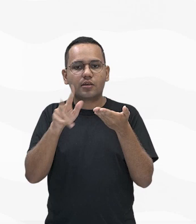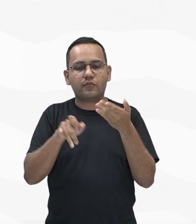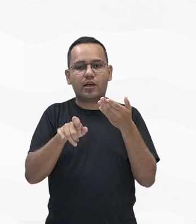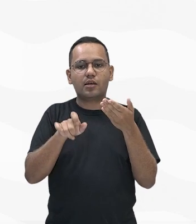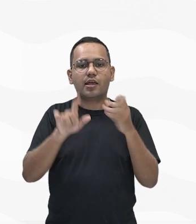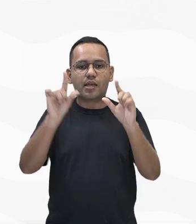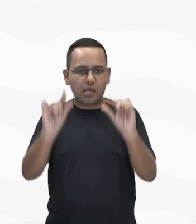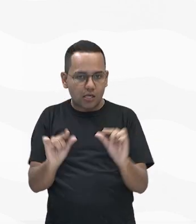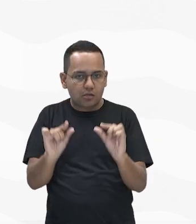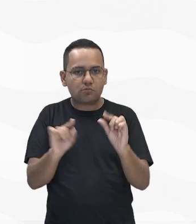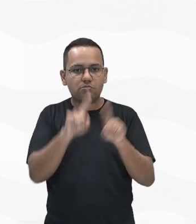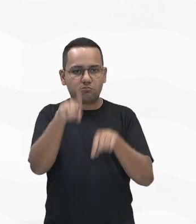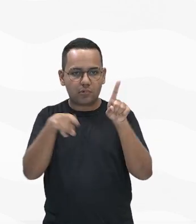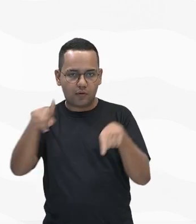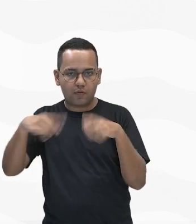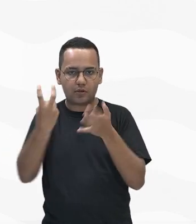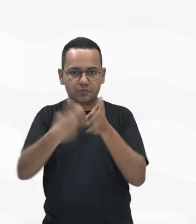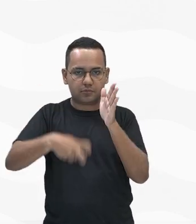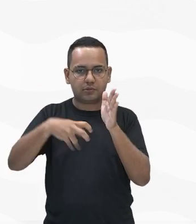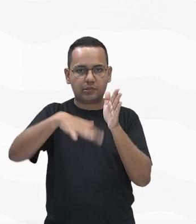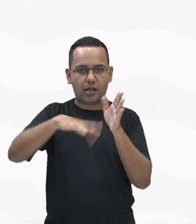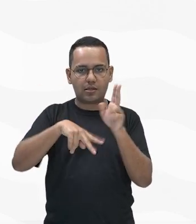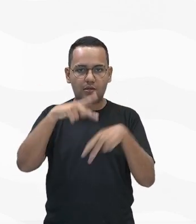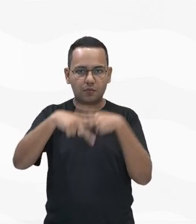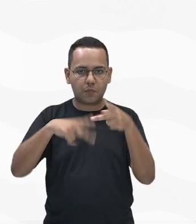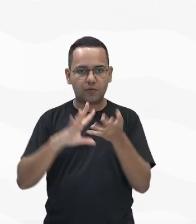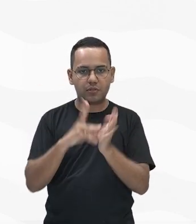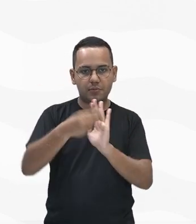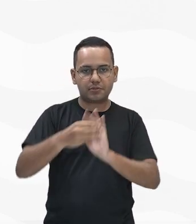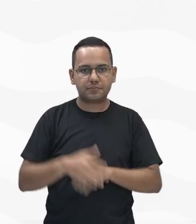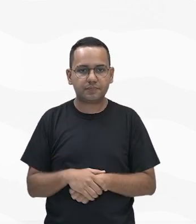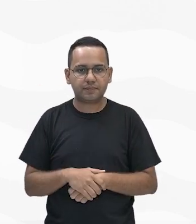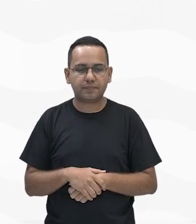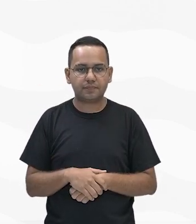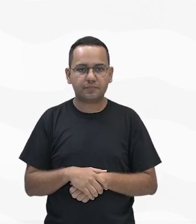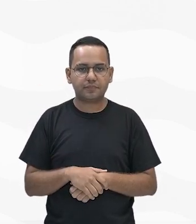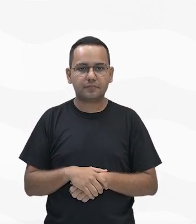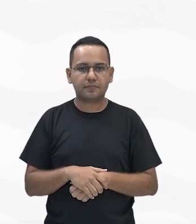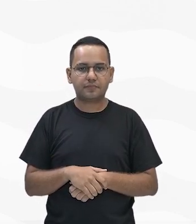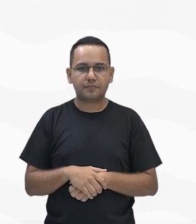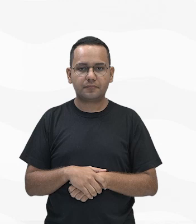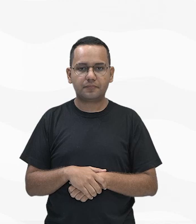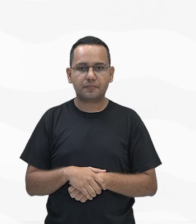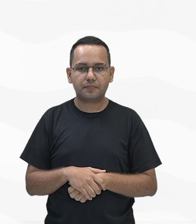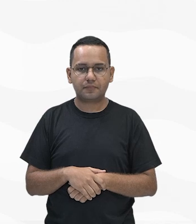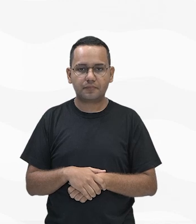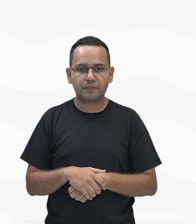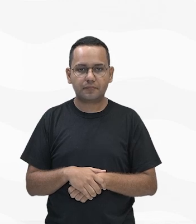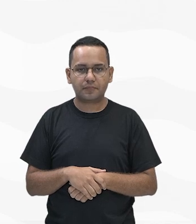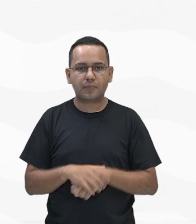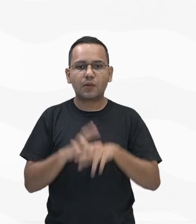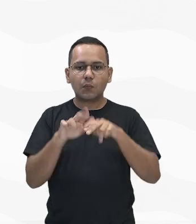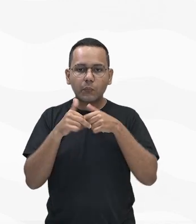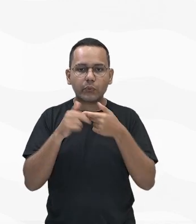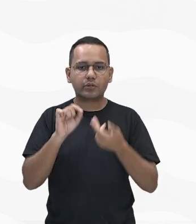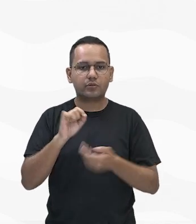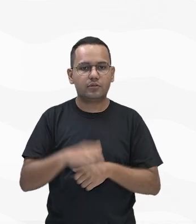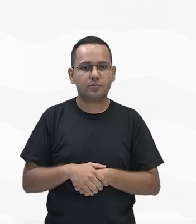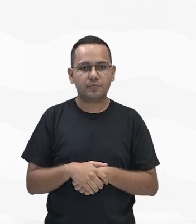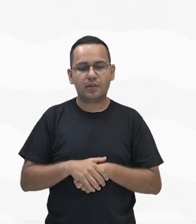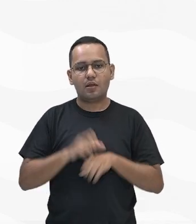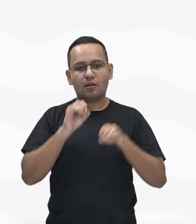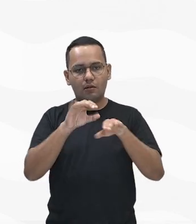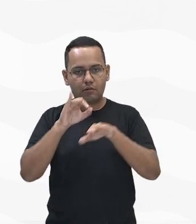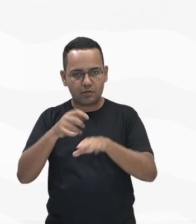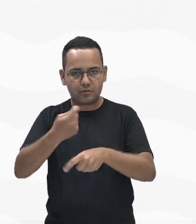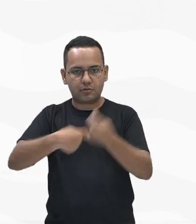juros entre os povos da Amazônia e o restante da população. Isso inclui o fornecimento de educação financeira e apoio